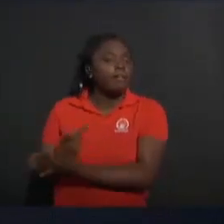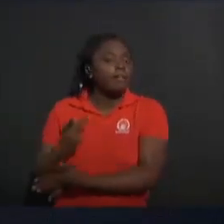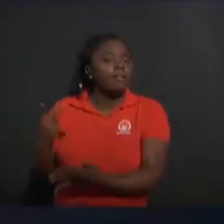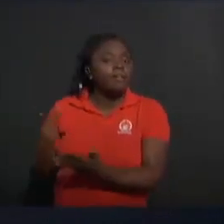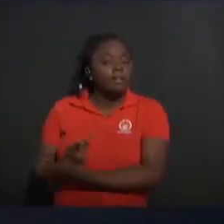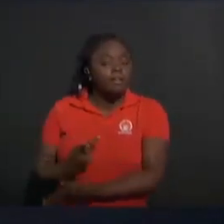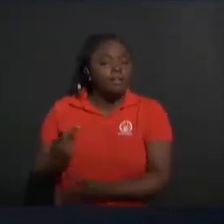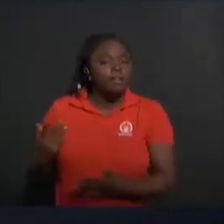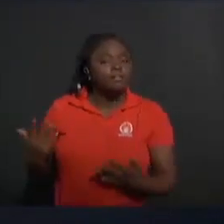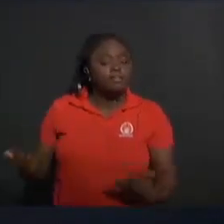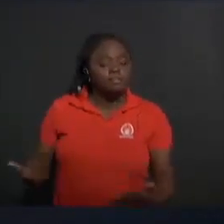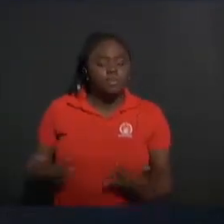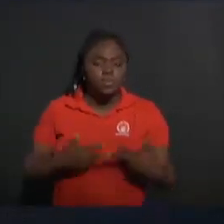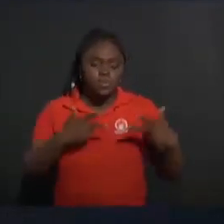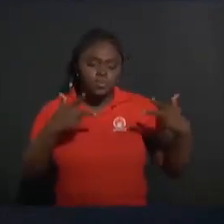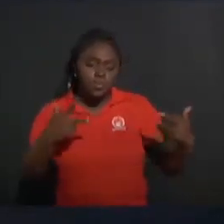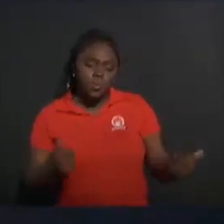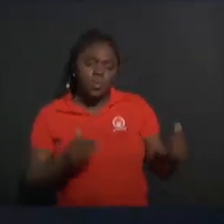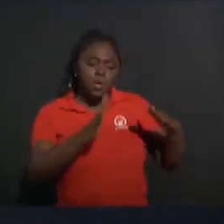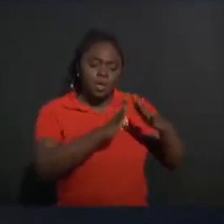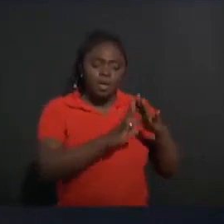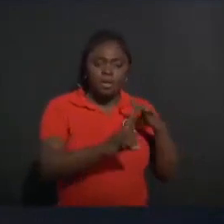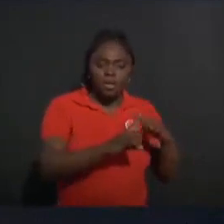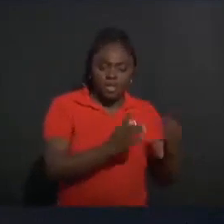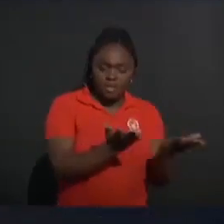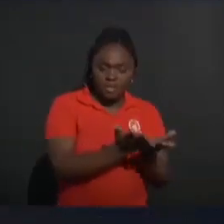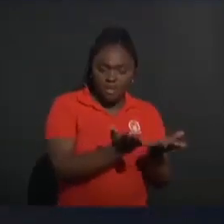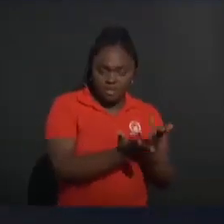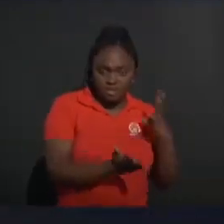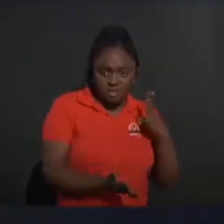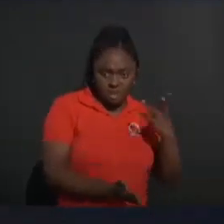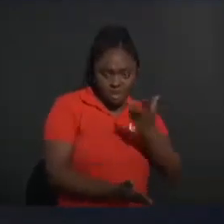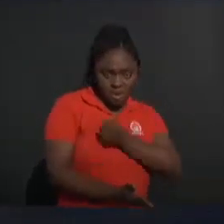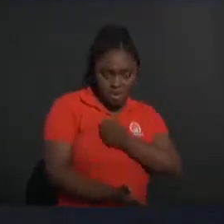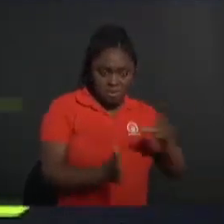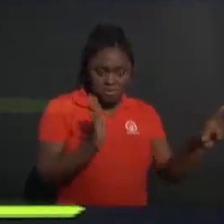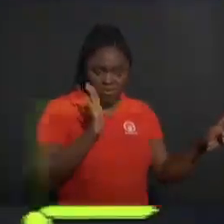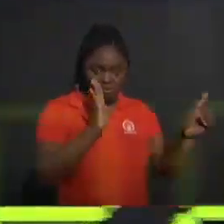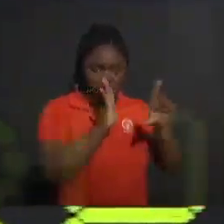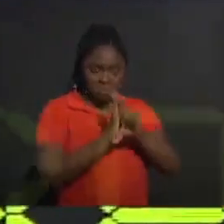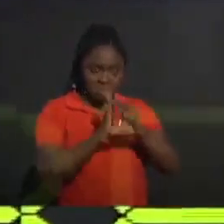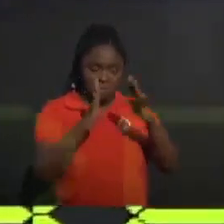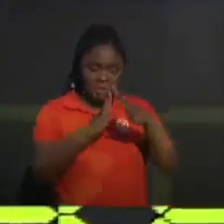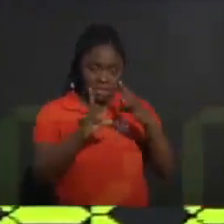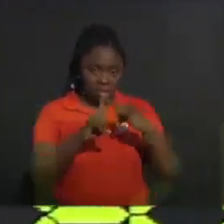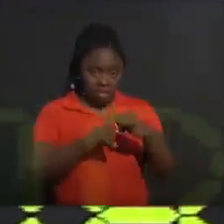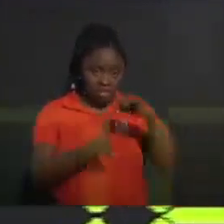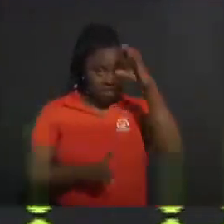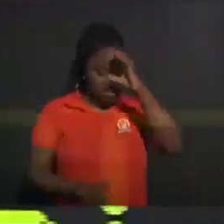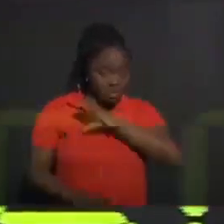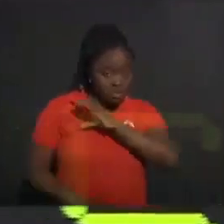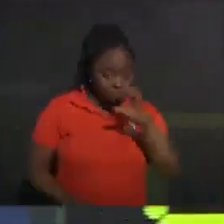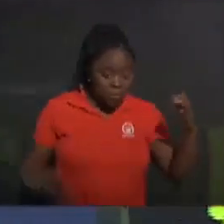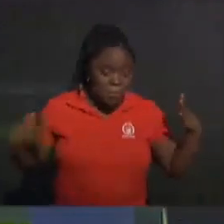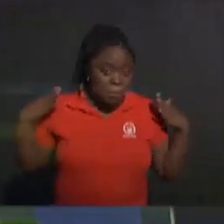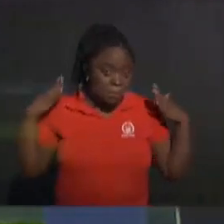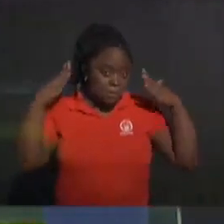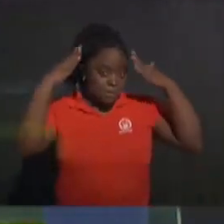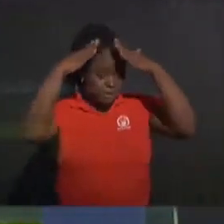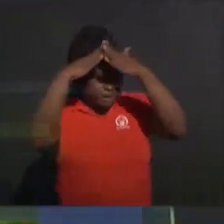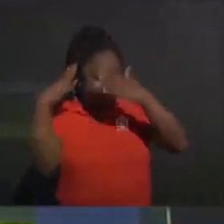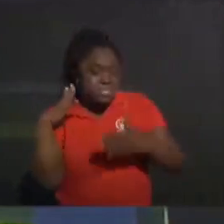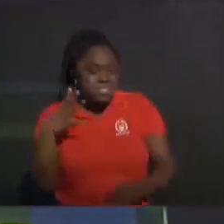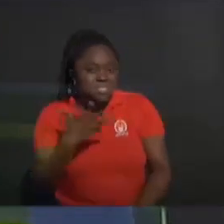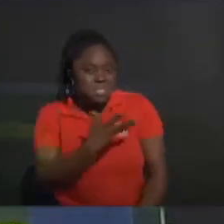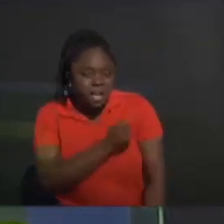Não são os dogmas da igreja evangélica que salva, nem as doutrinas da igreja católica. Não é o Papa que salva. Ele